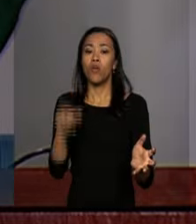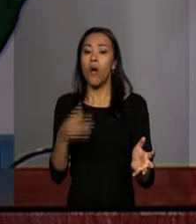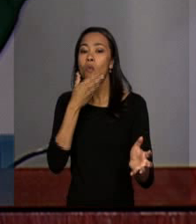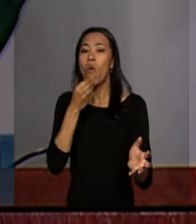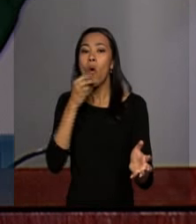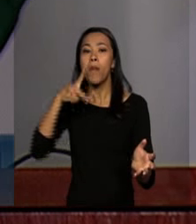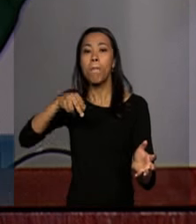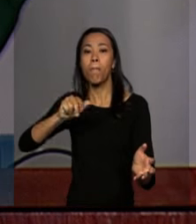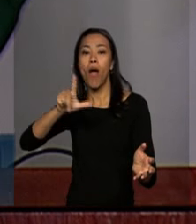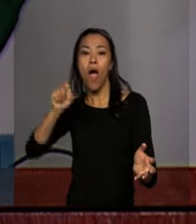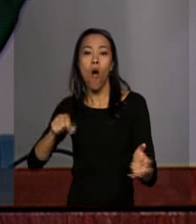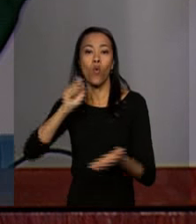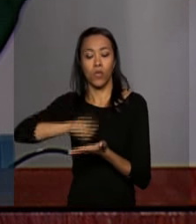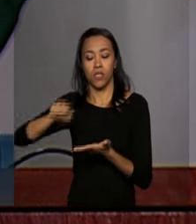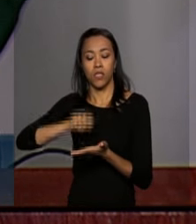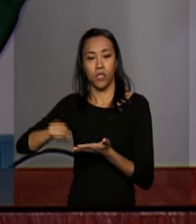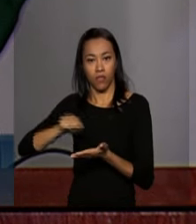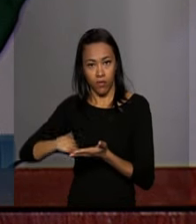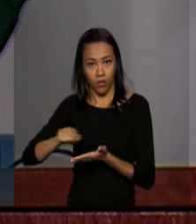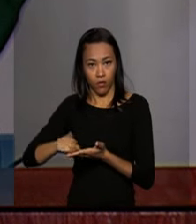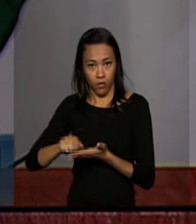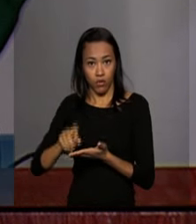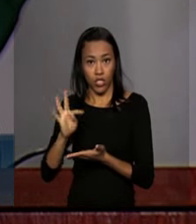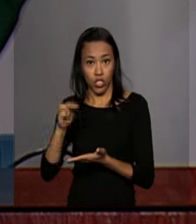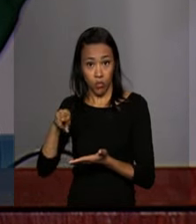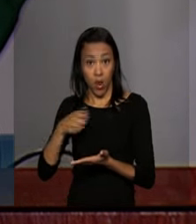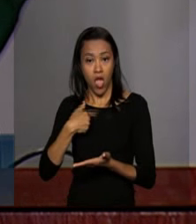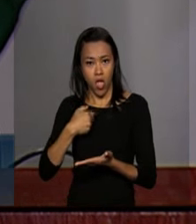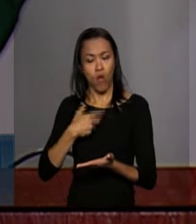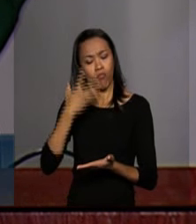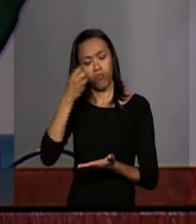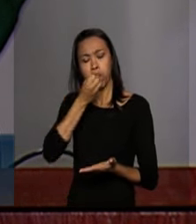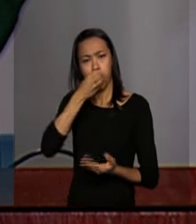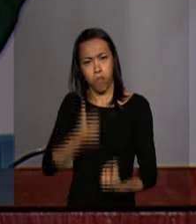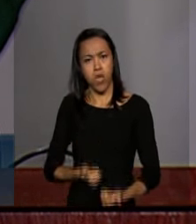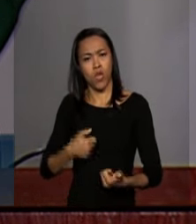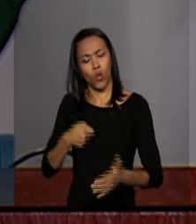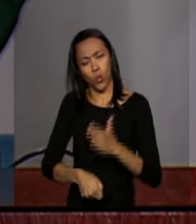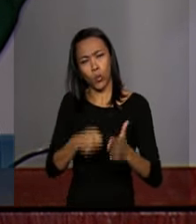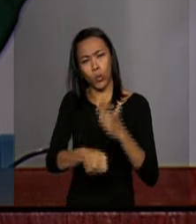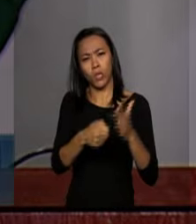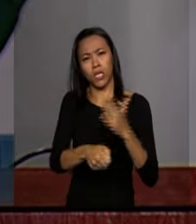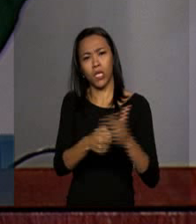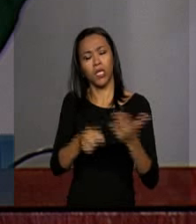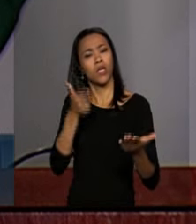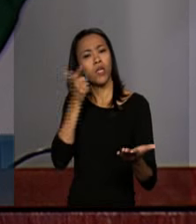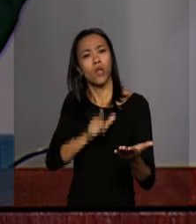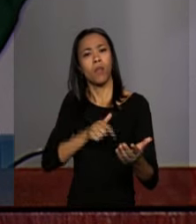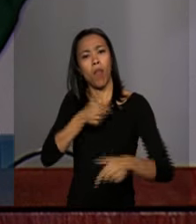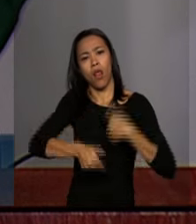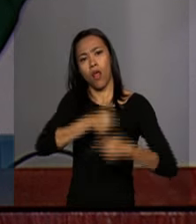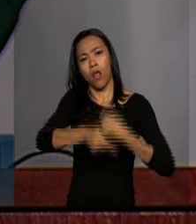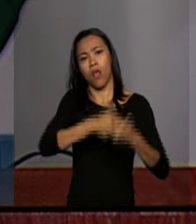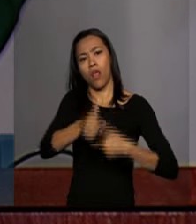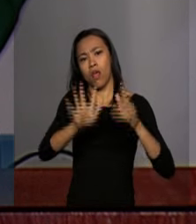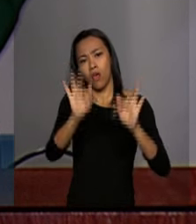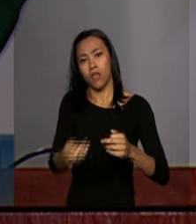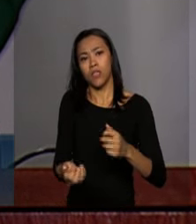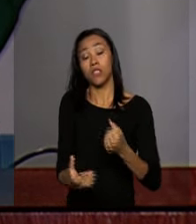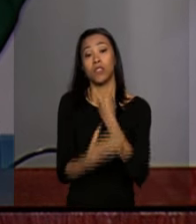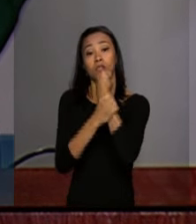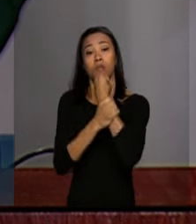na segunda carta a Timóteo, ter combatido o bom combate, completado a corrida, guardado a